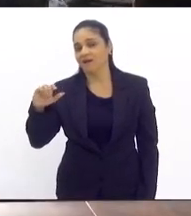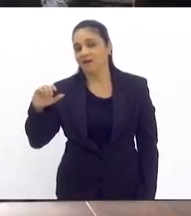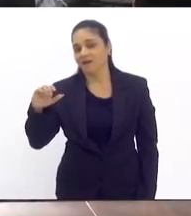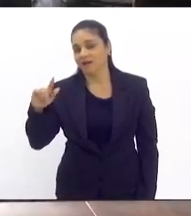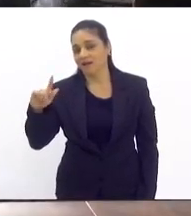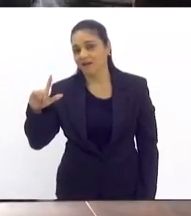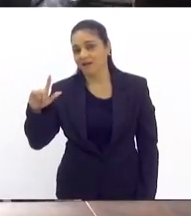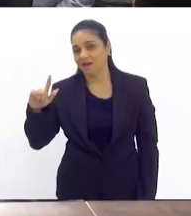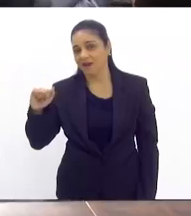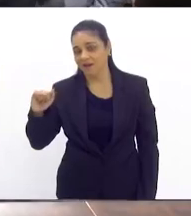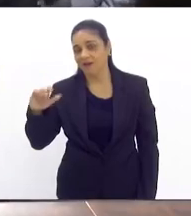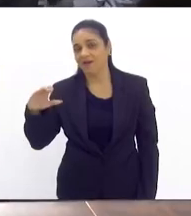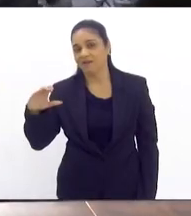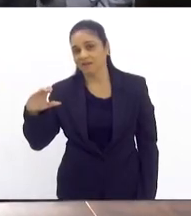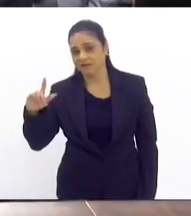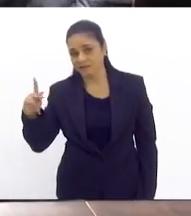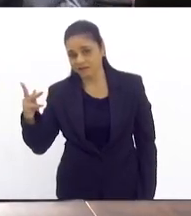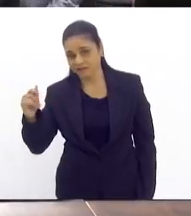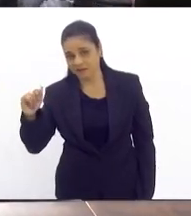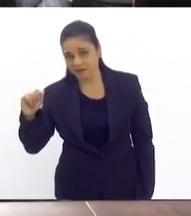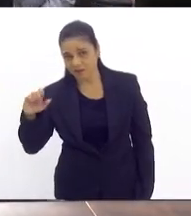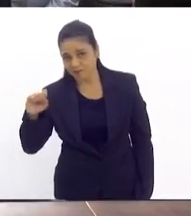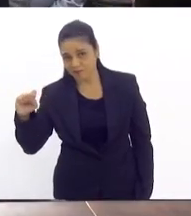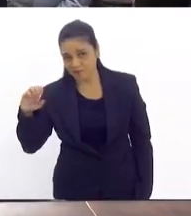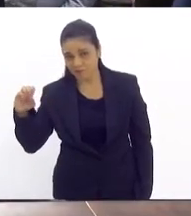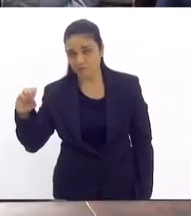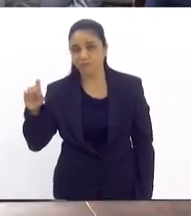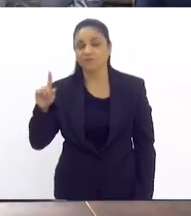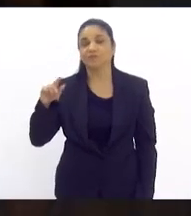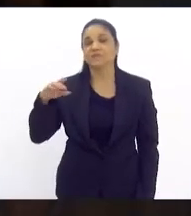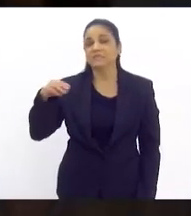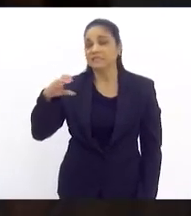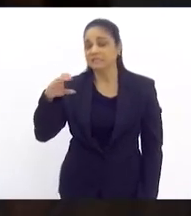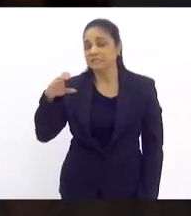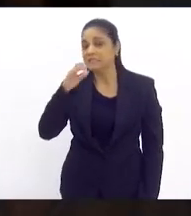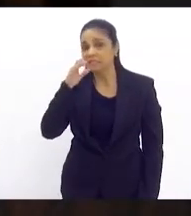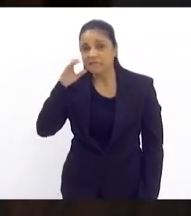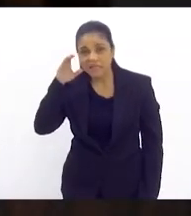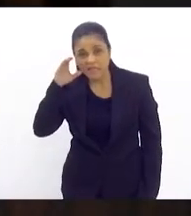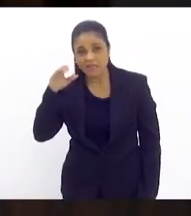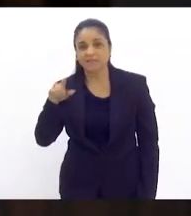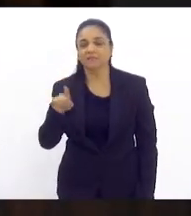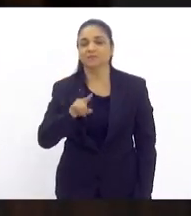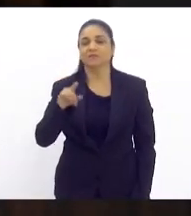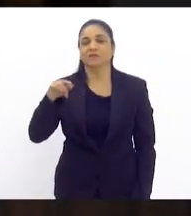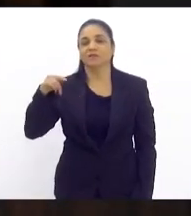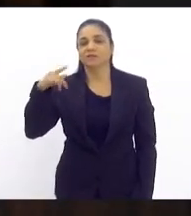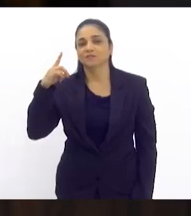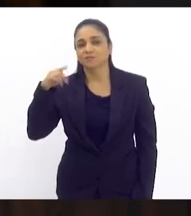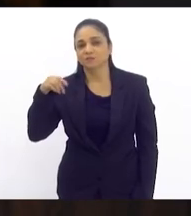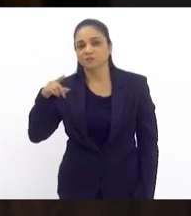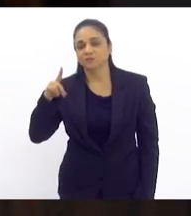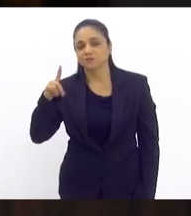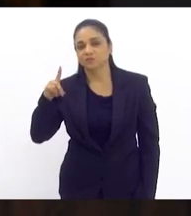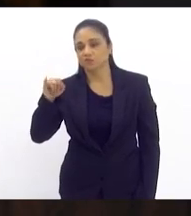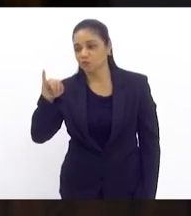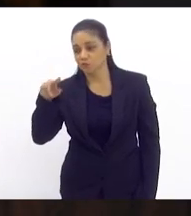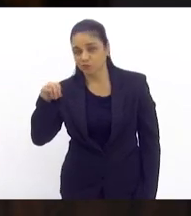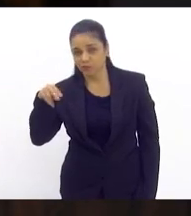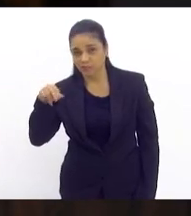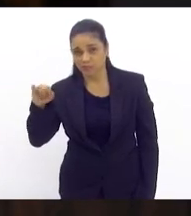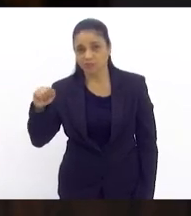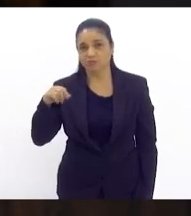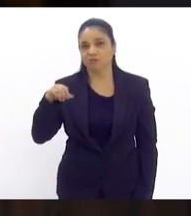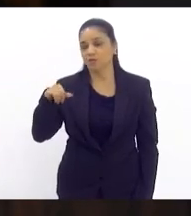deputada Célia Jordão também levantou a mão Deputado Renato bonzolino Deputado Dionísio Lins